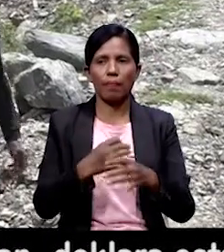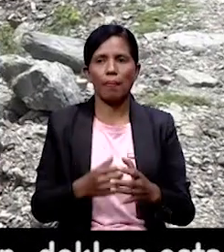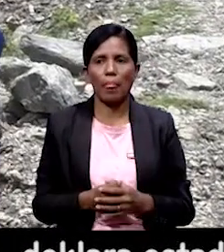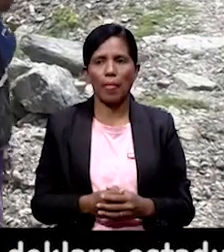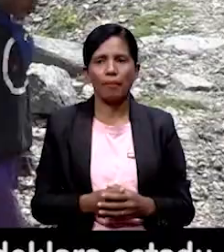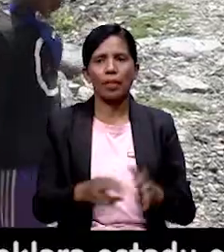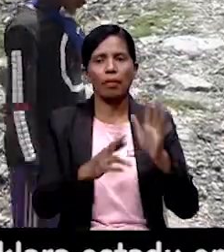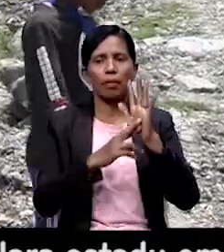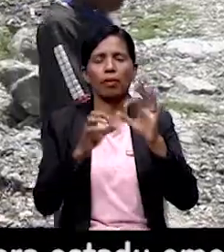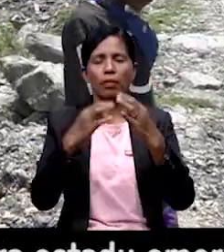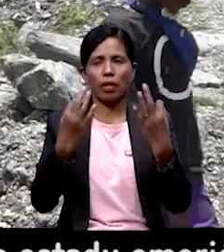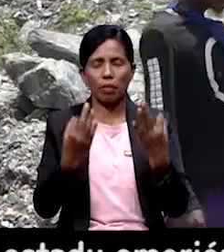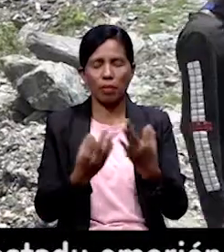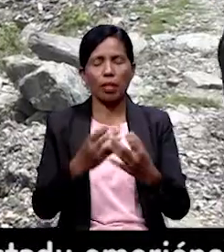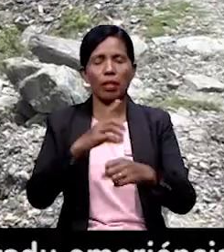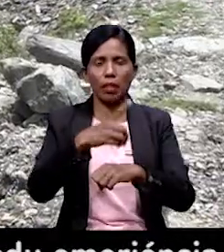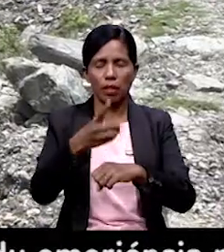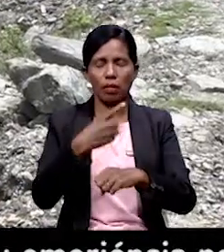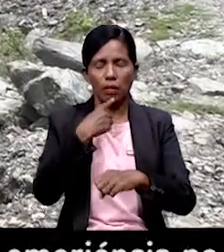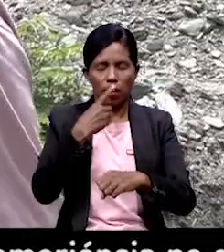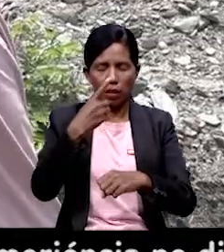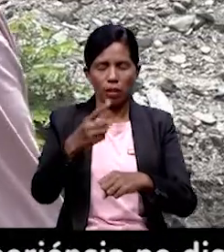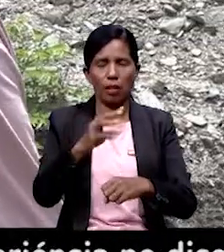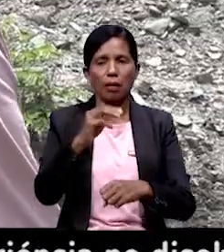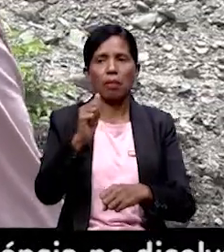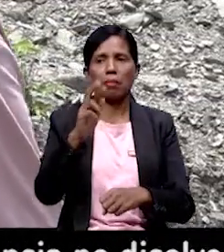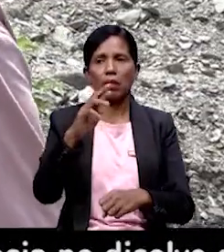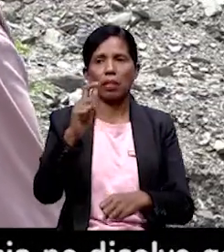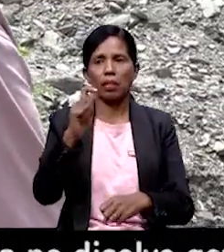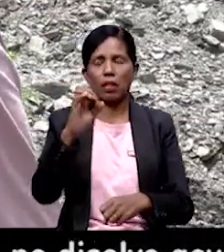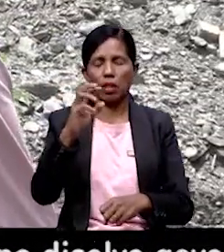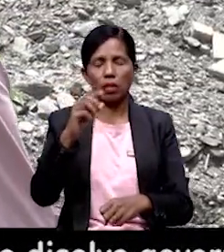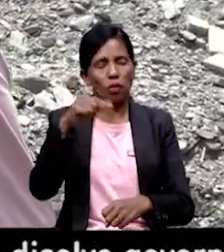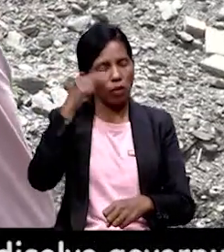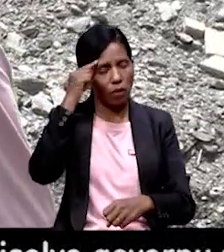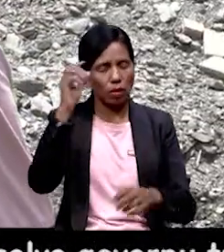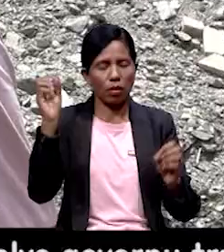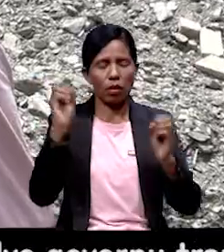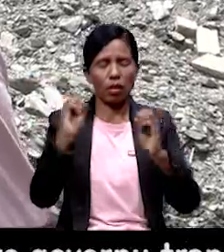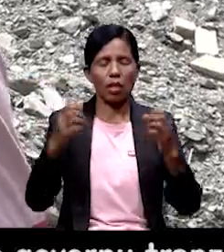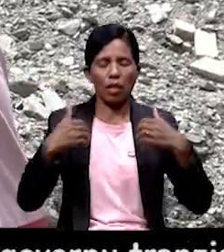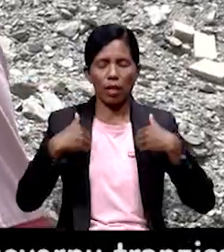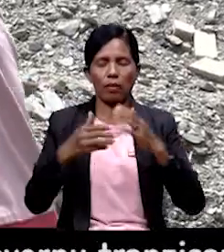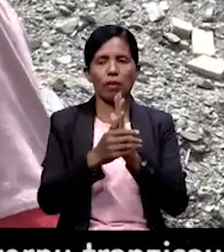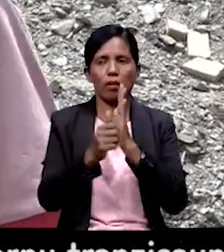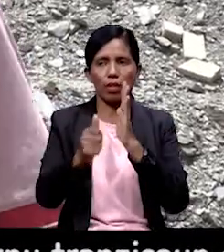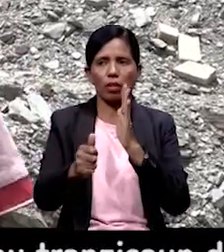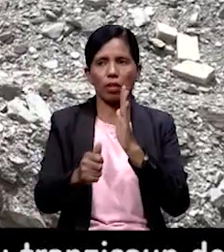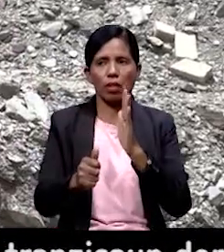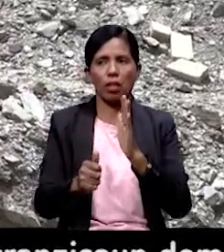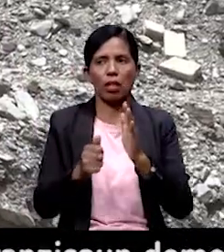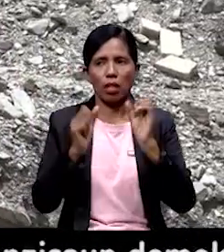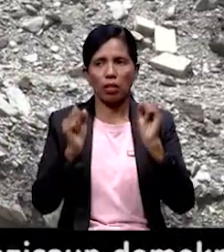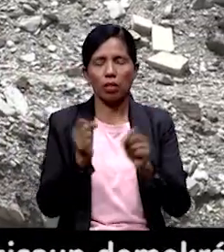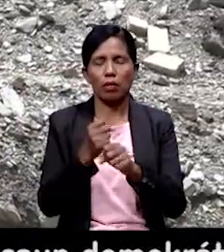Representante familia afetado Martinho da Conceição Cardoso considera governo da Walune laia capacidade a tuzer equipamento pesado hori